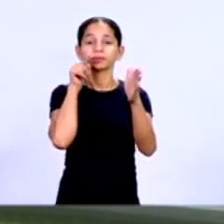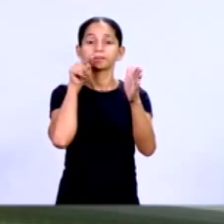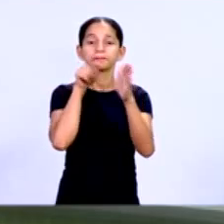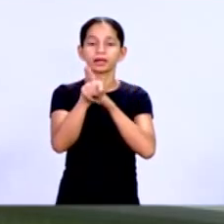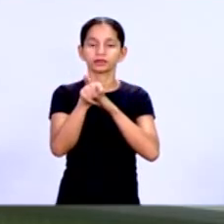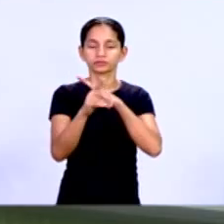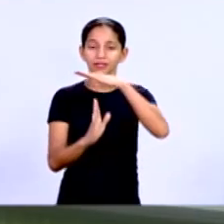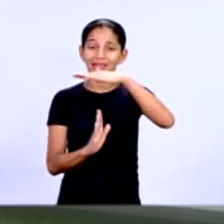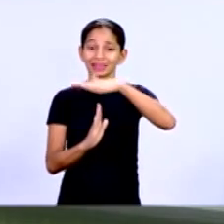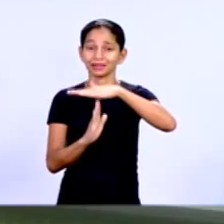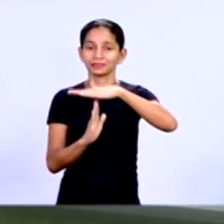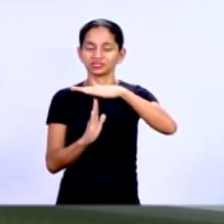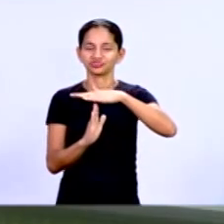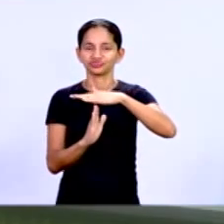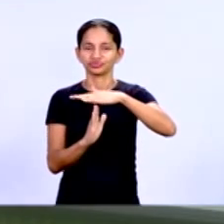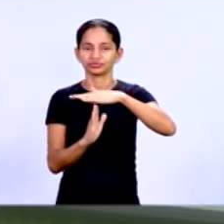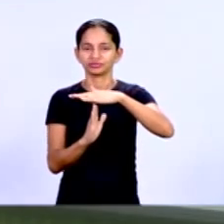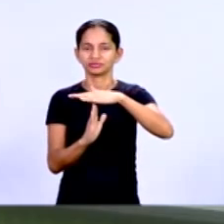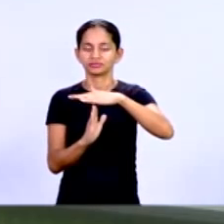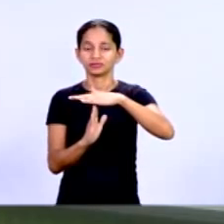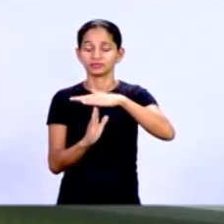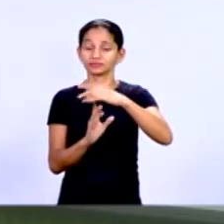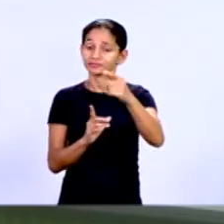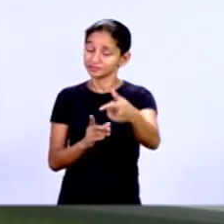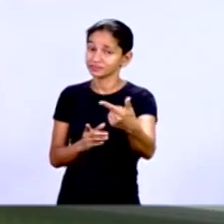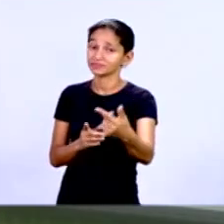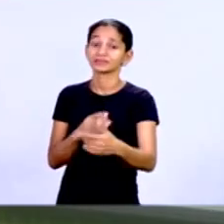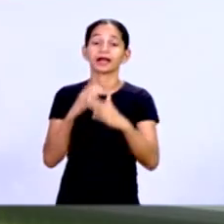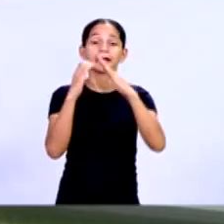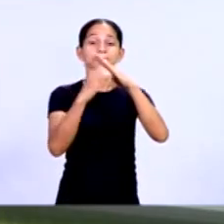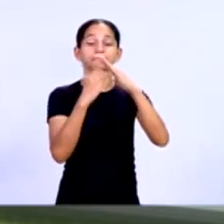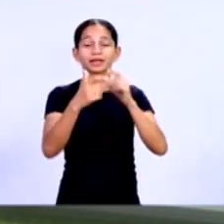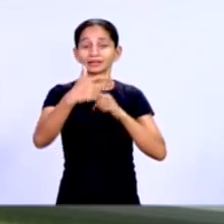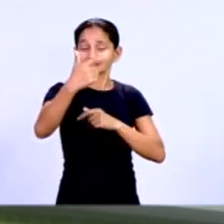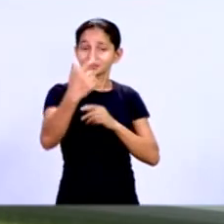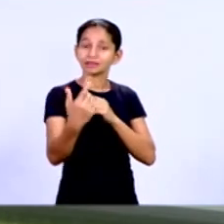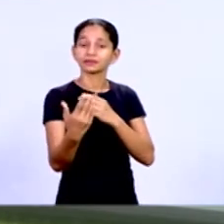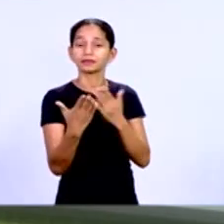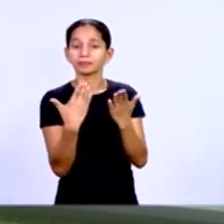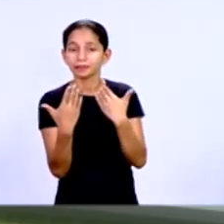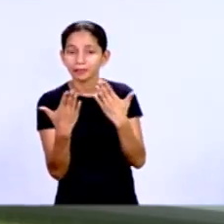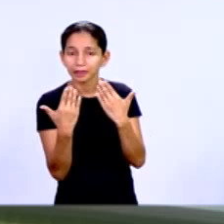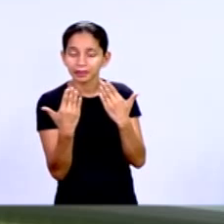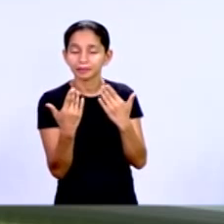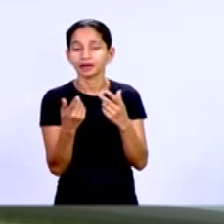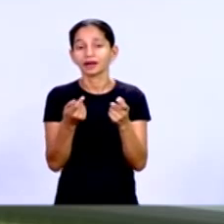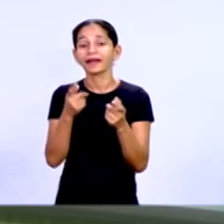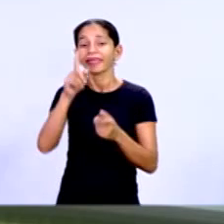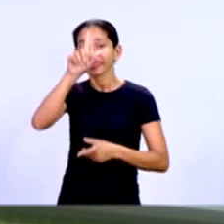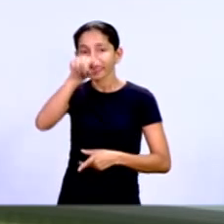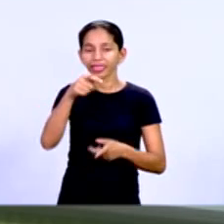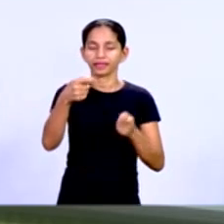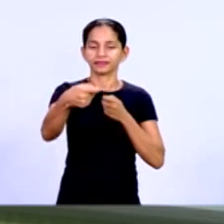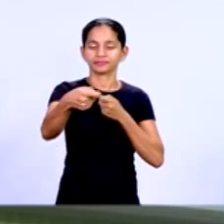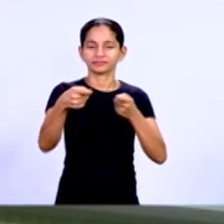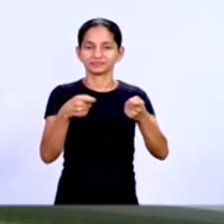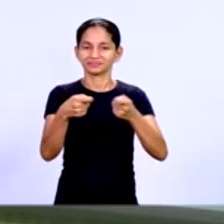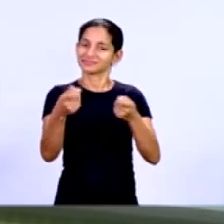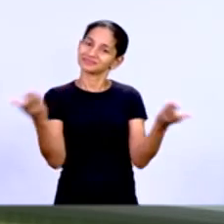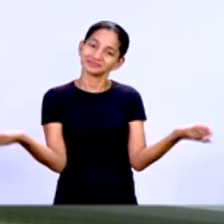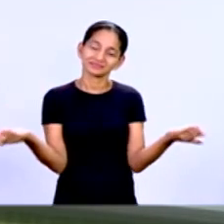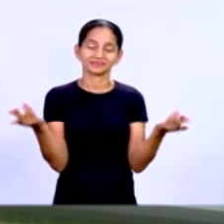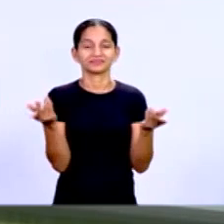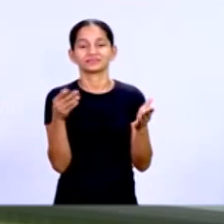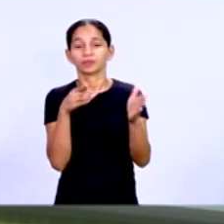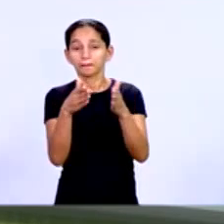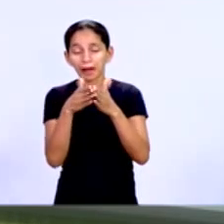limite entre o cliente e a empresa. Então, é um balcão de negociação de ações. Então, a Bolsa de Valores, como